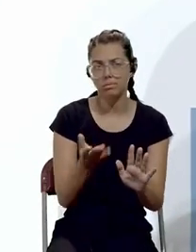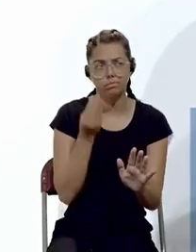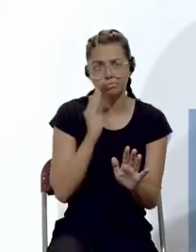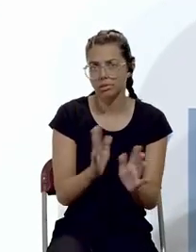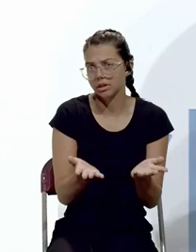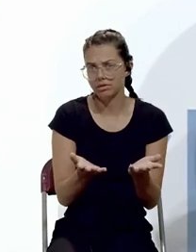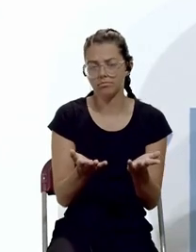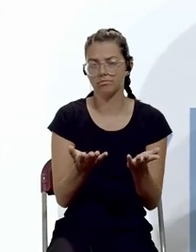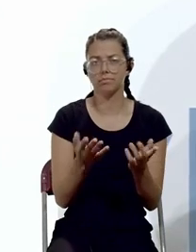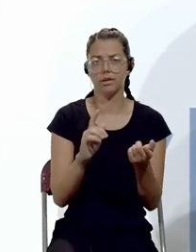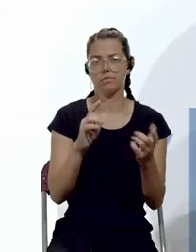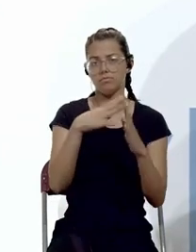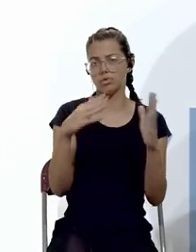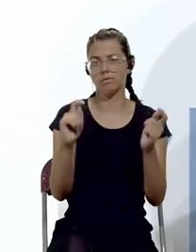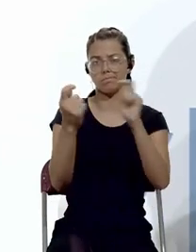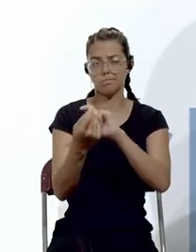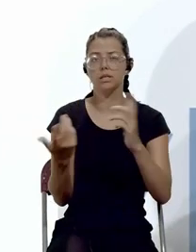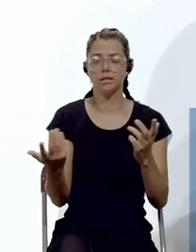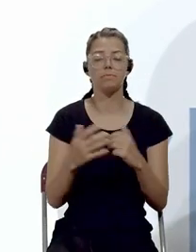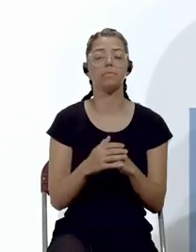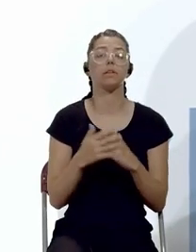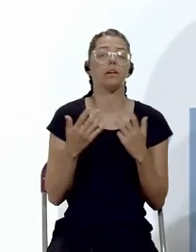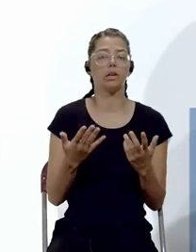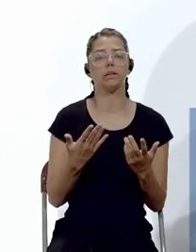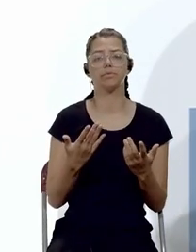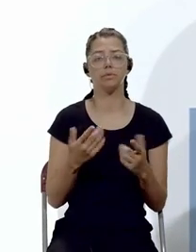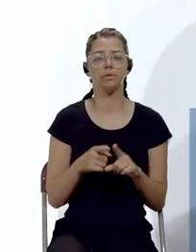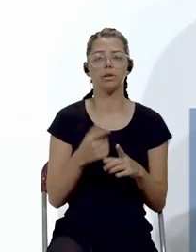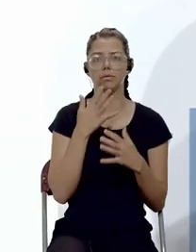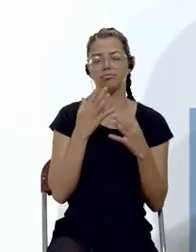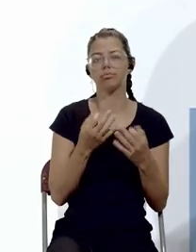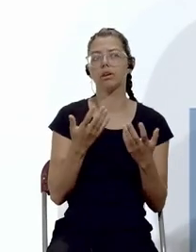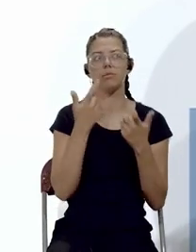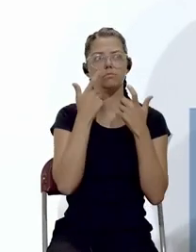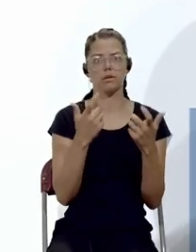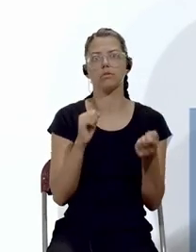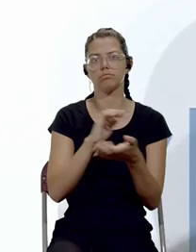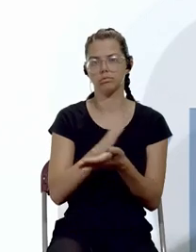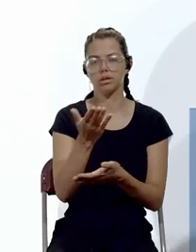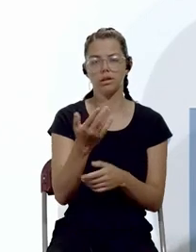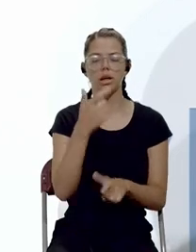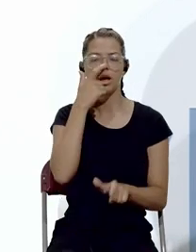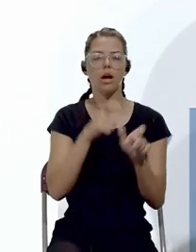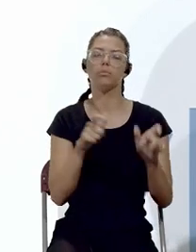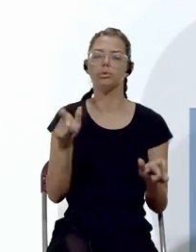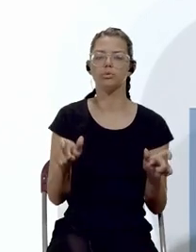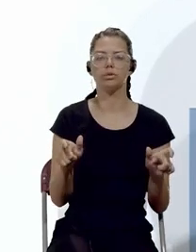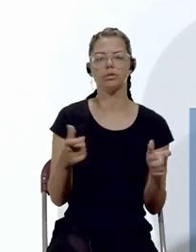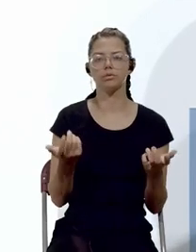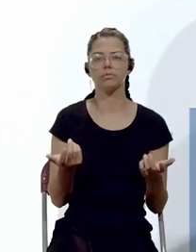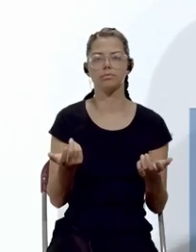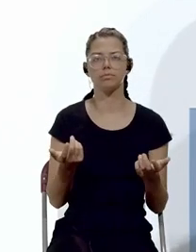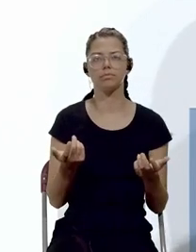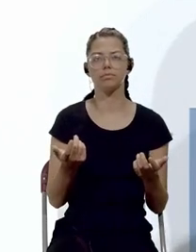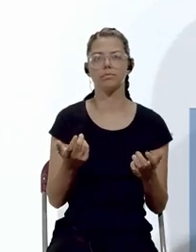mudança de paradigma. E, de certo modo, passámos a acreditar, e isso é muito visível na imprensa, que as pessoas não deixaram de conseguir